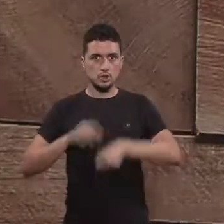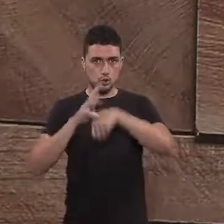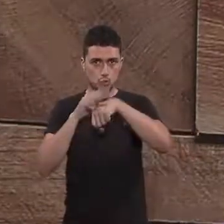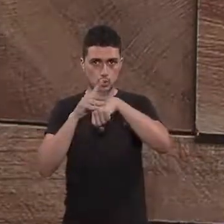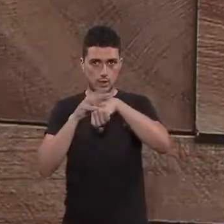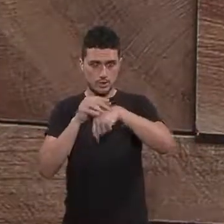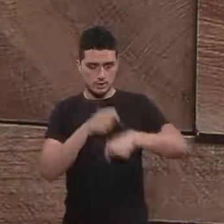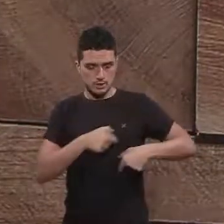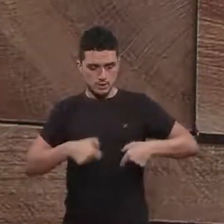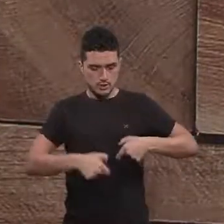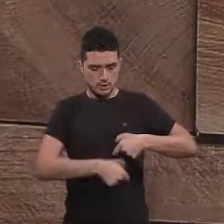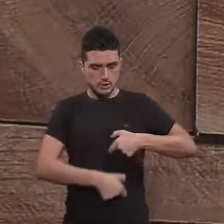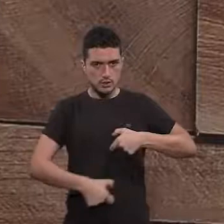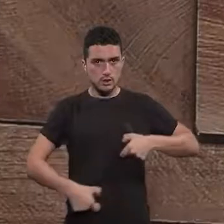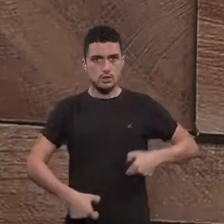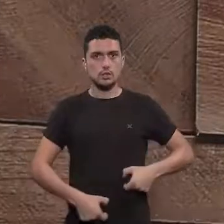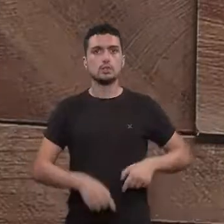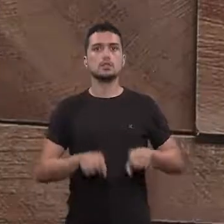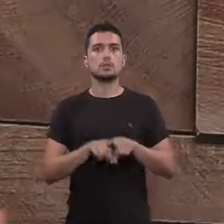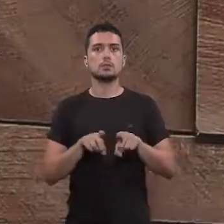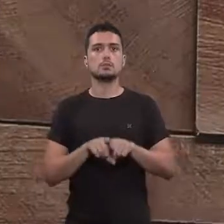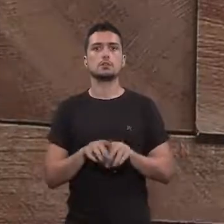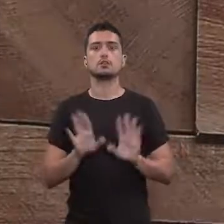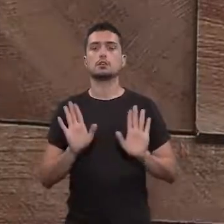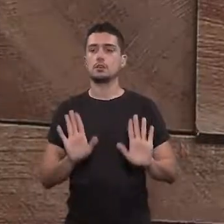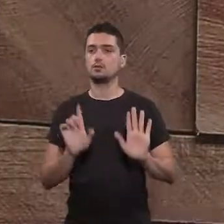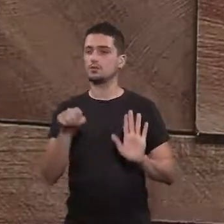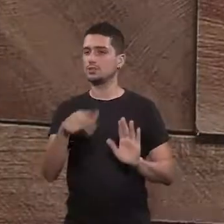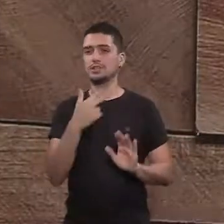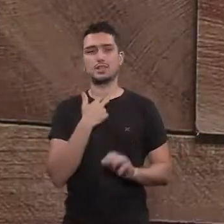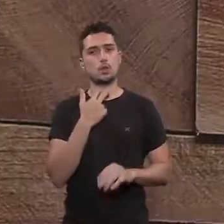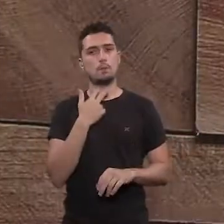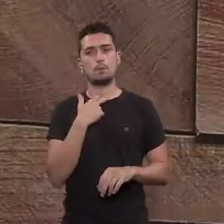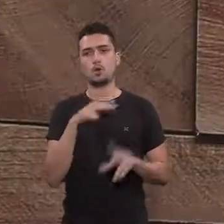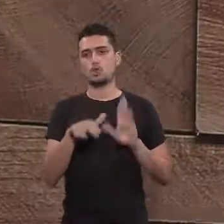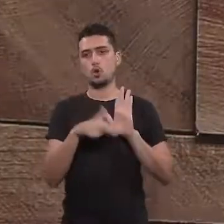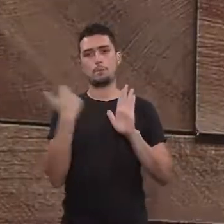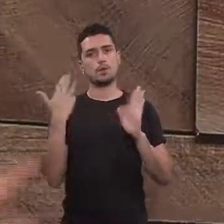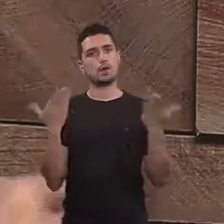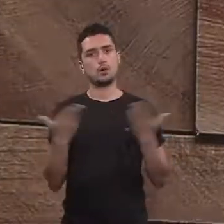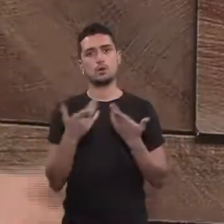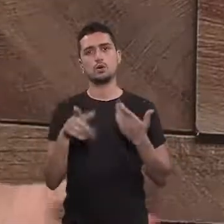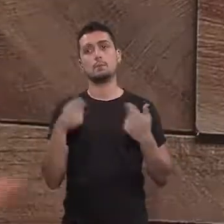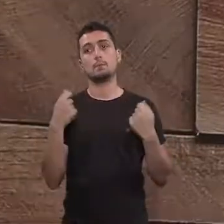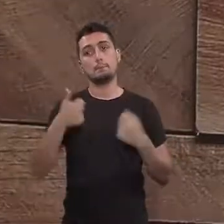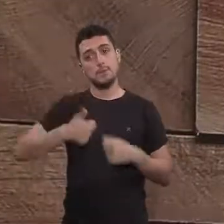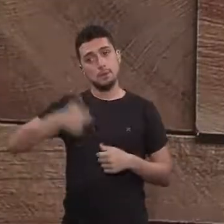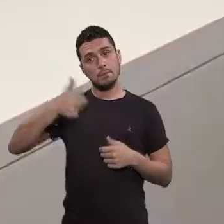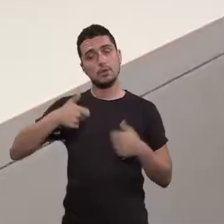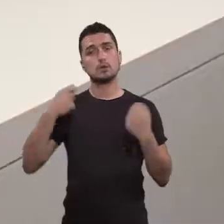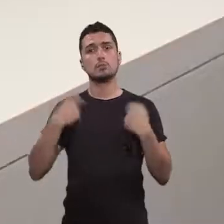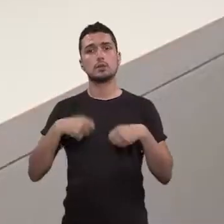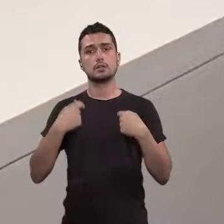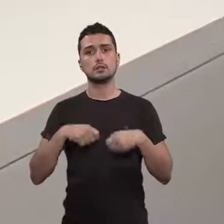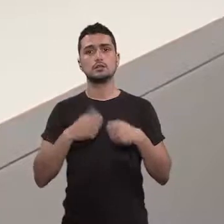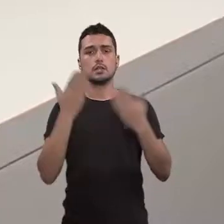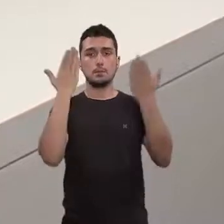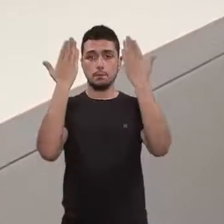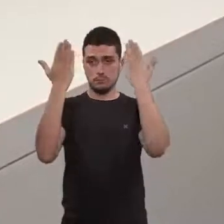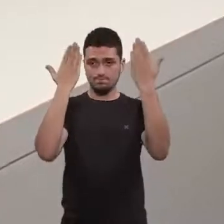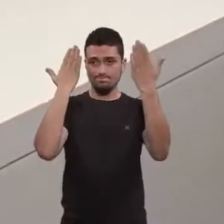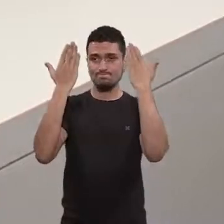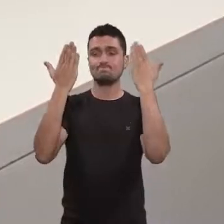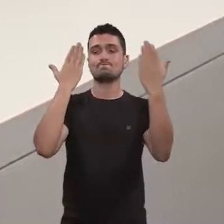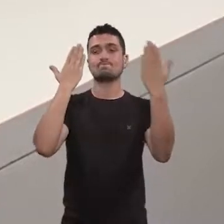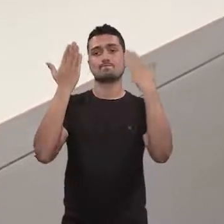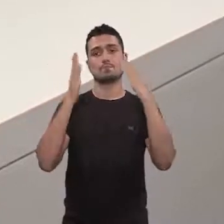inflamatório nas alças intestinais. E eu disse, não é o momento de você operar. A gente tem que trabalhar seu psiquismo, como tinha um grupo.